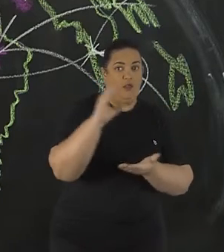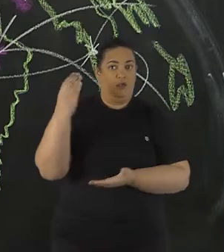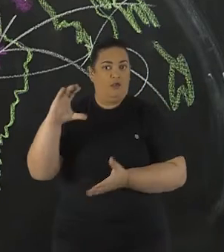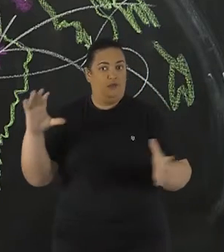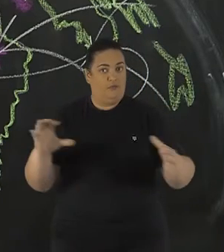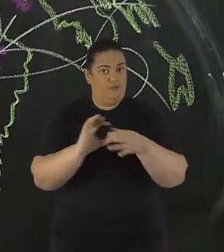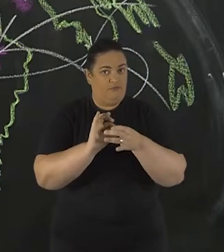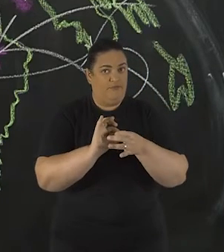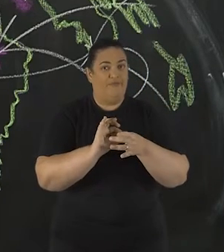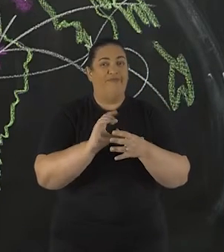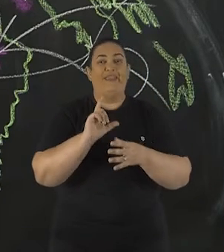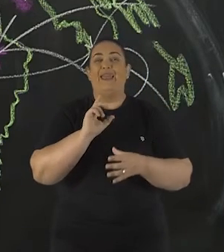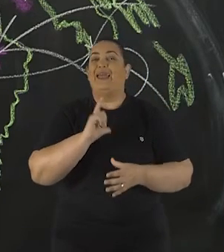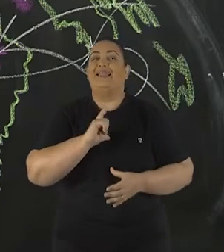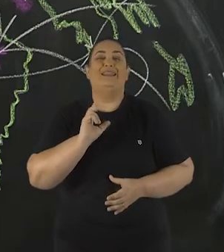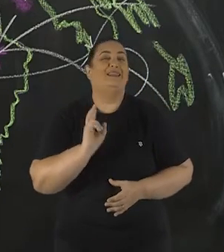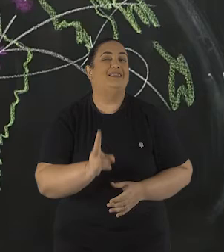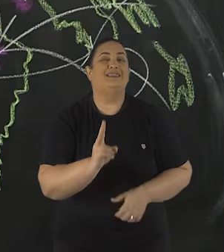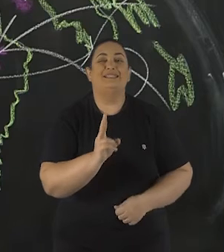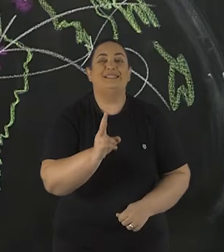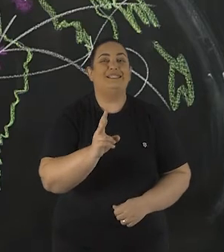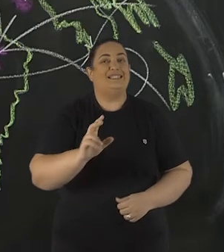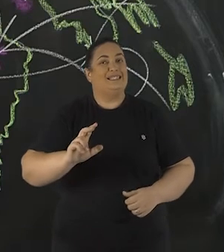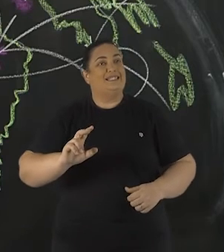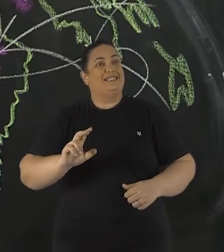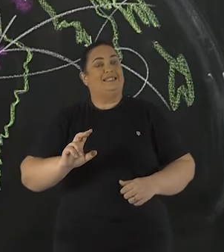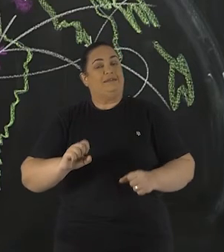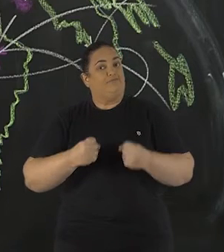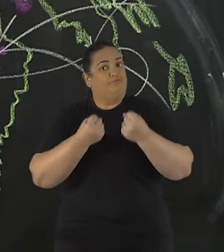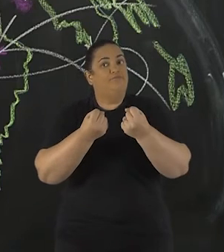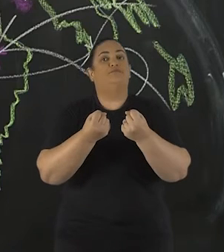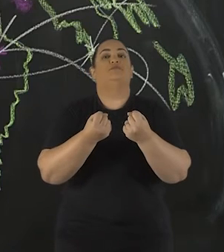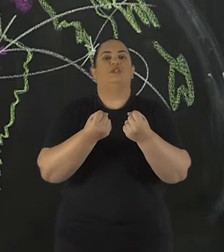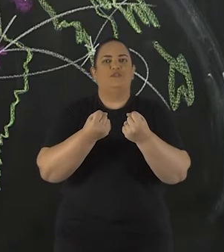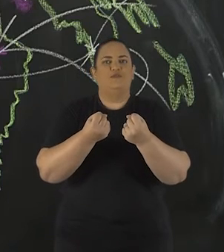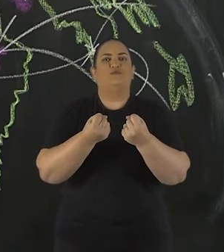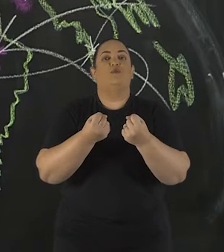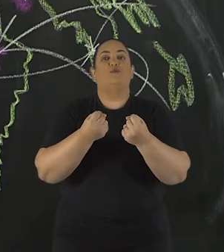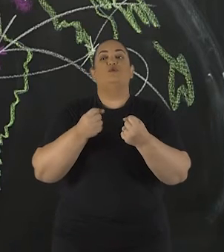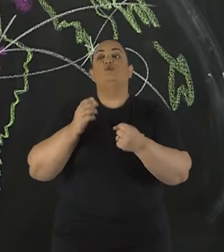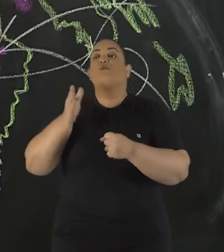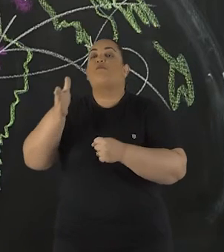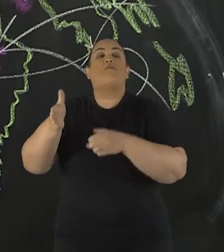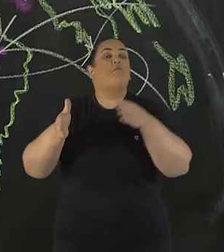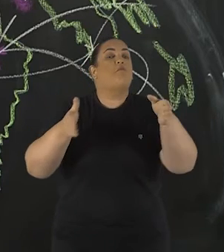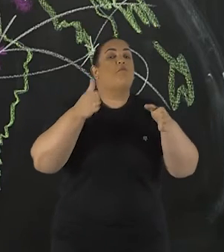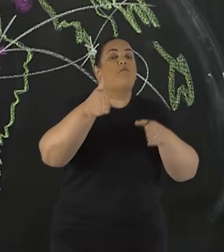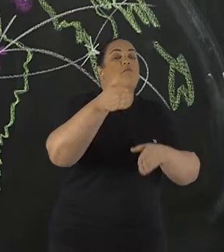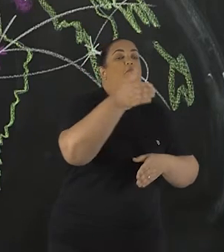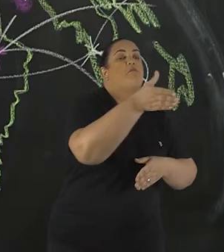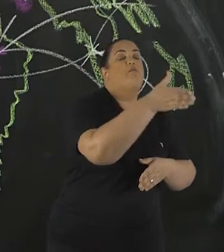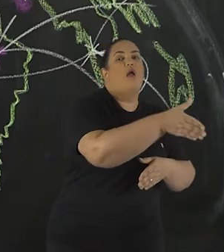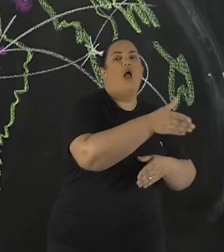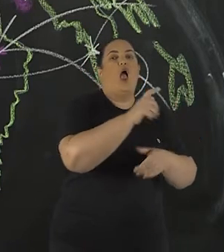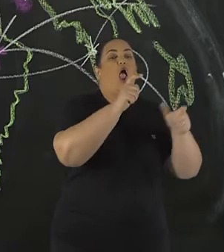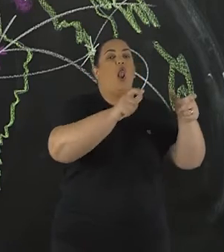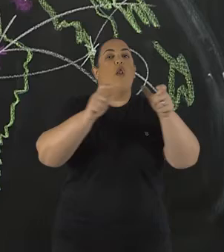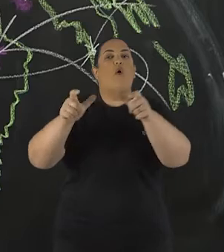sempre disposto a organizar os lugares onde há a produção da tecnologia, onde há o